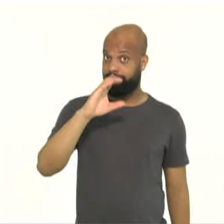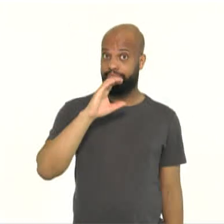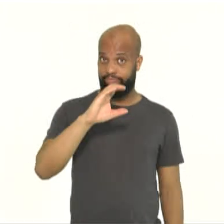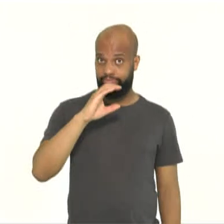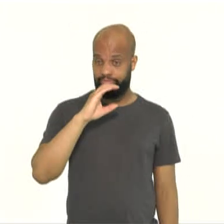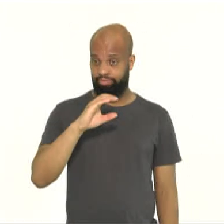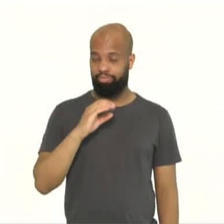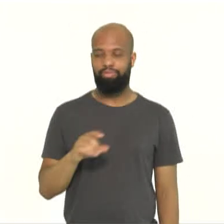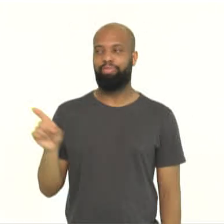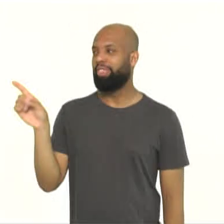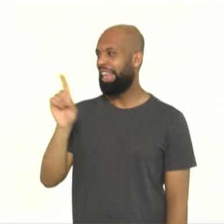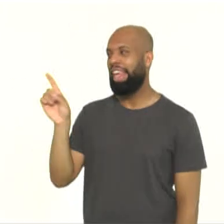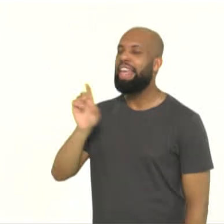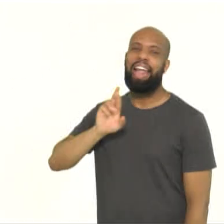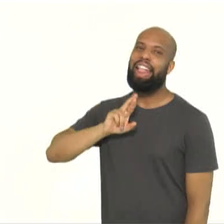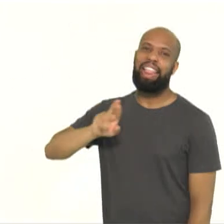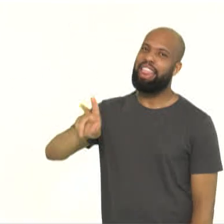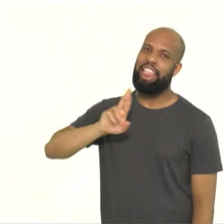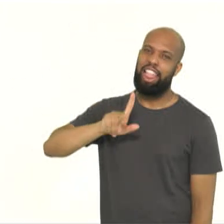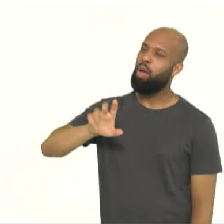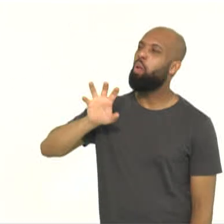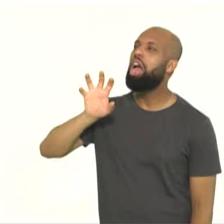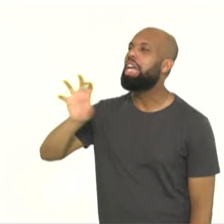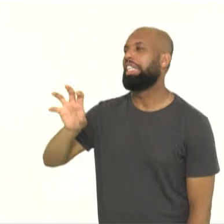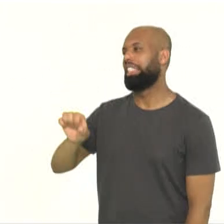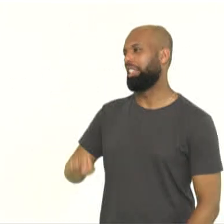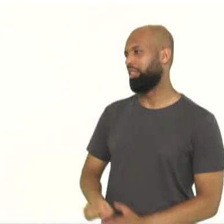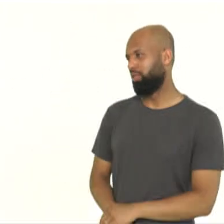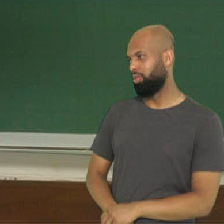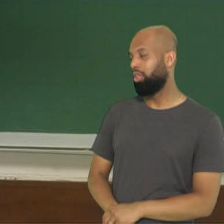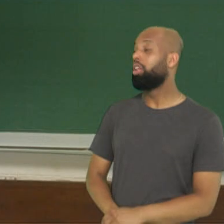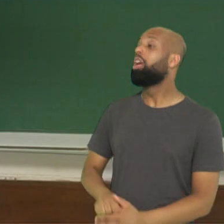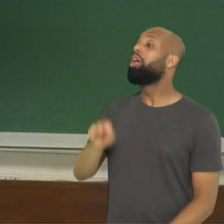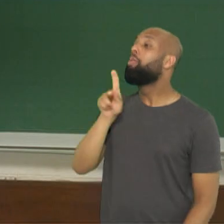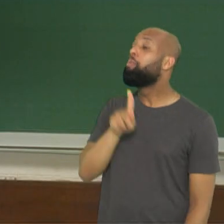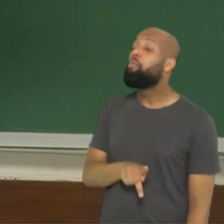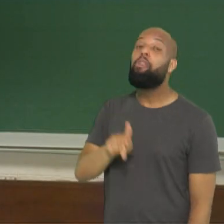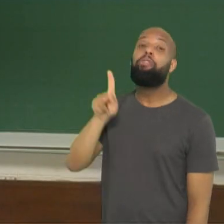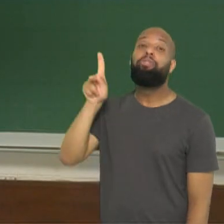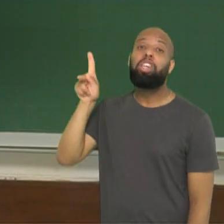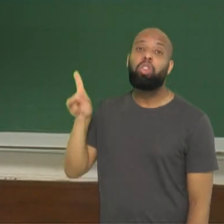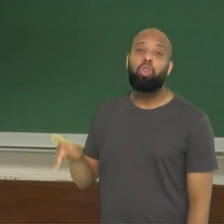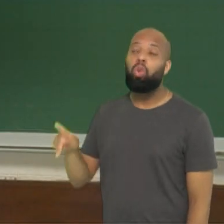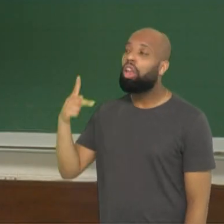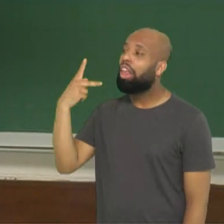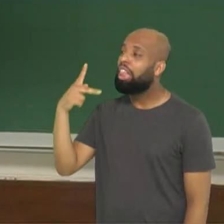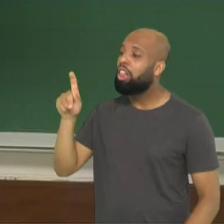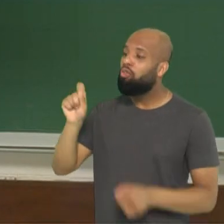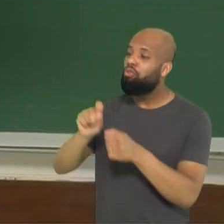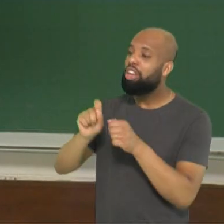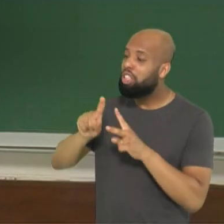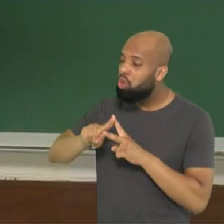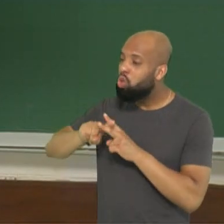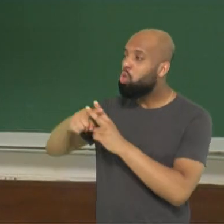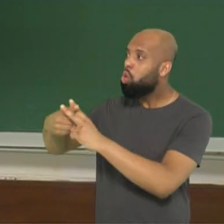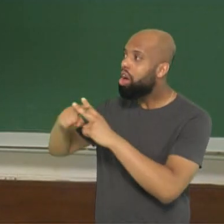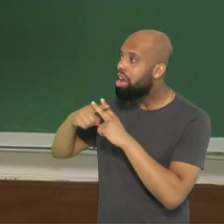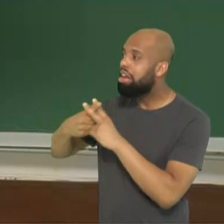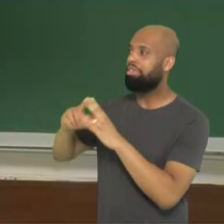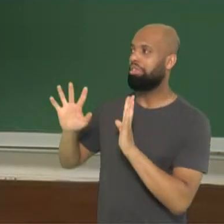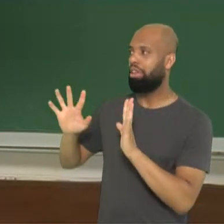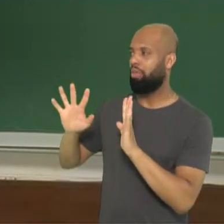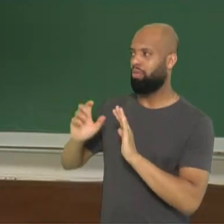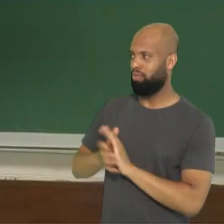Ágata desconstrói a ideia inicial do Gaturro. Ela fala assim, não, isso não existe, é coisa da